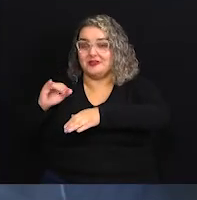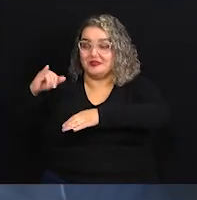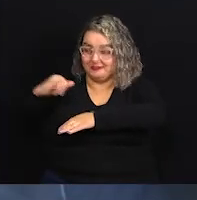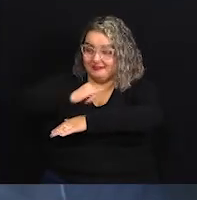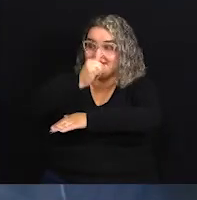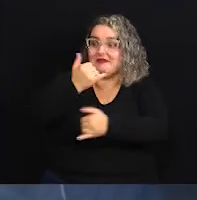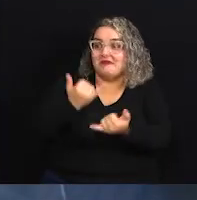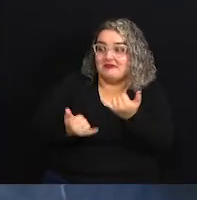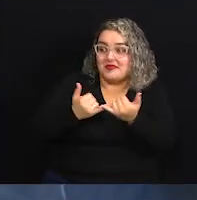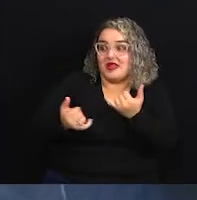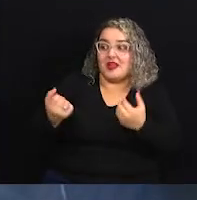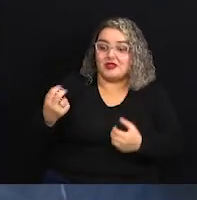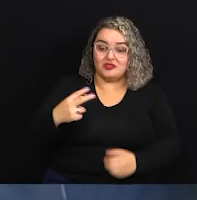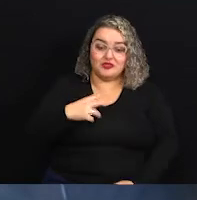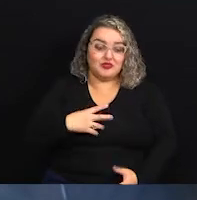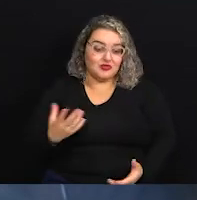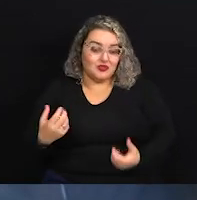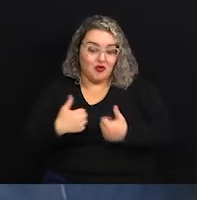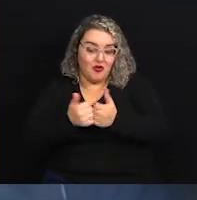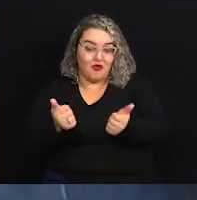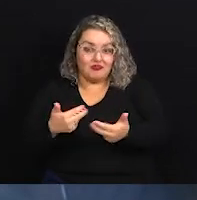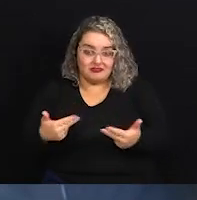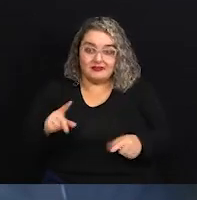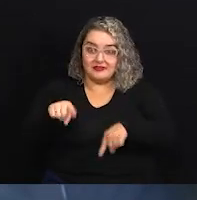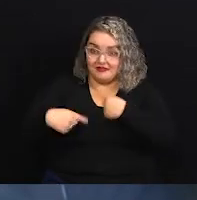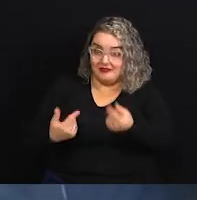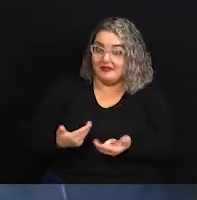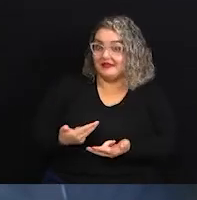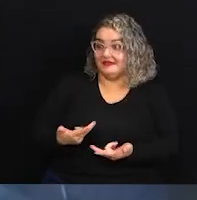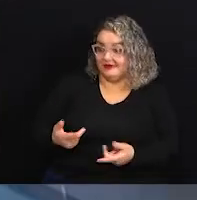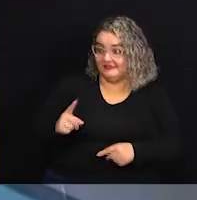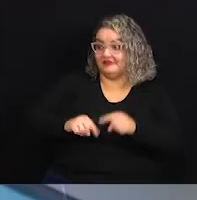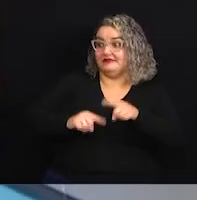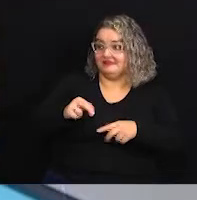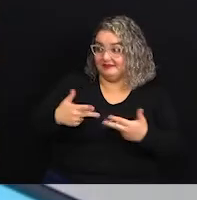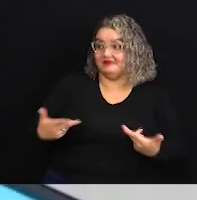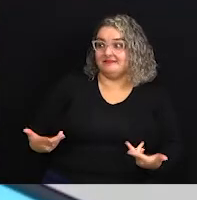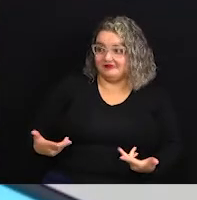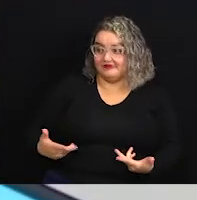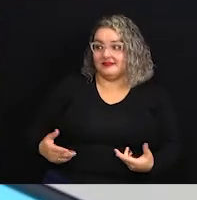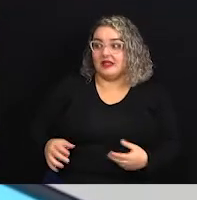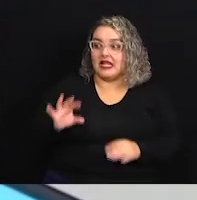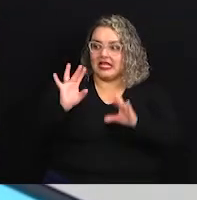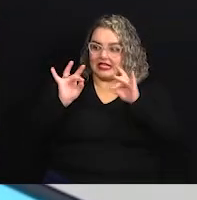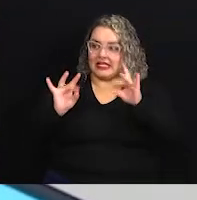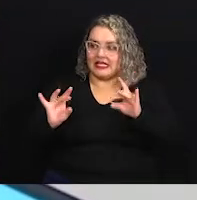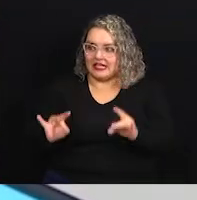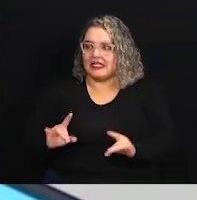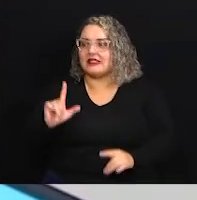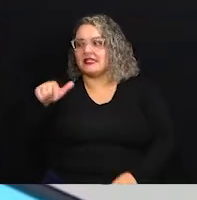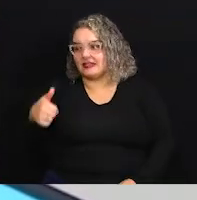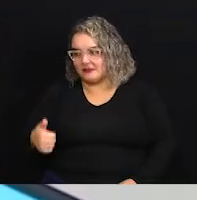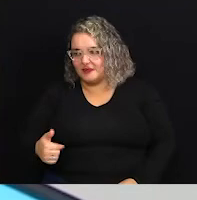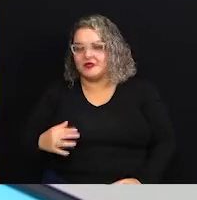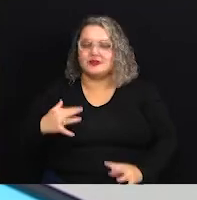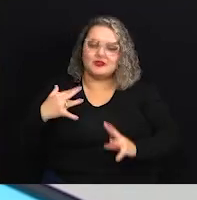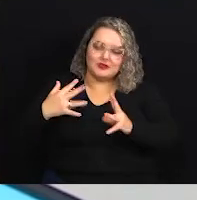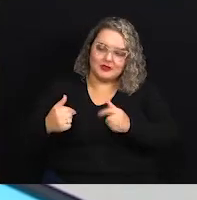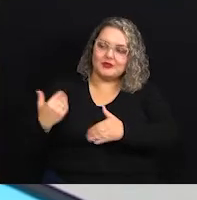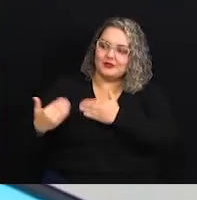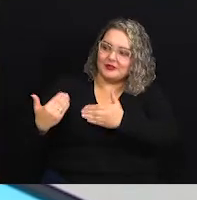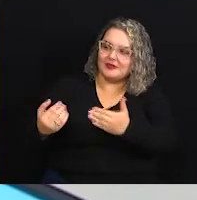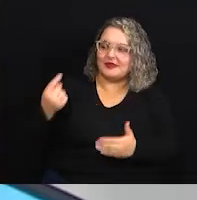de ônibus, entre outros materiais. No ateliê, cada peça é garimpada e depois todo o